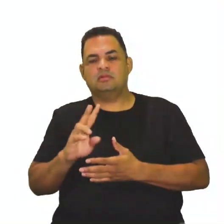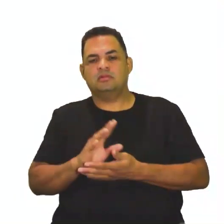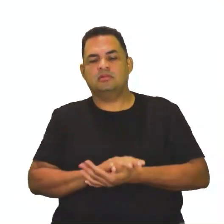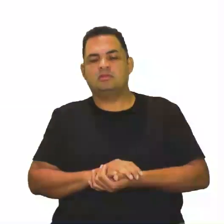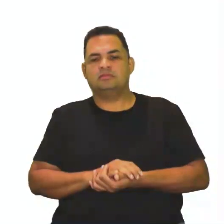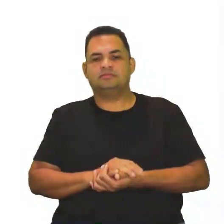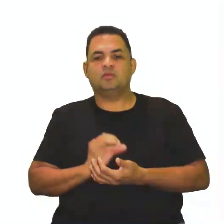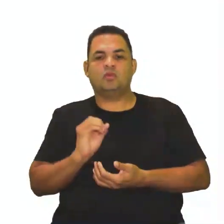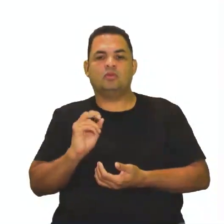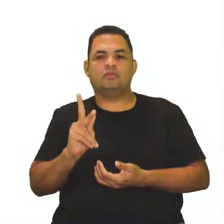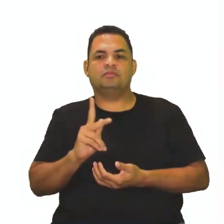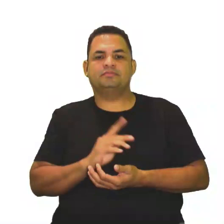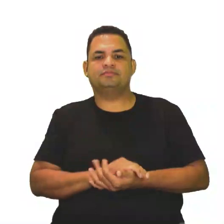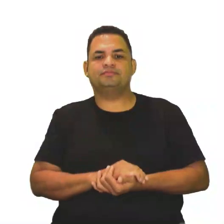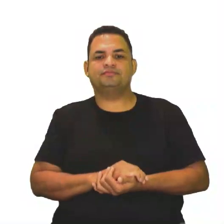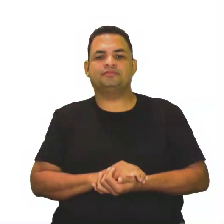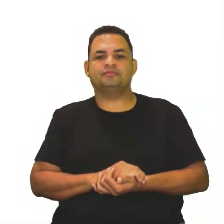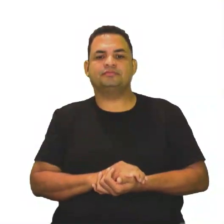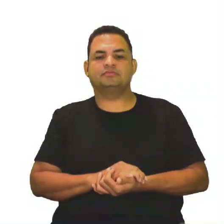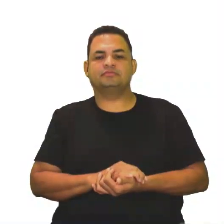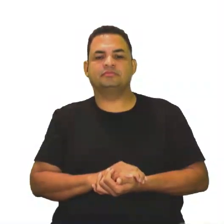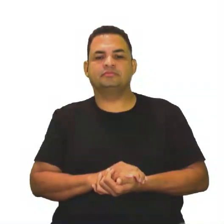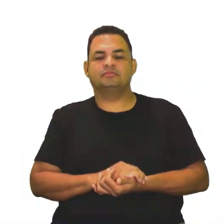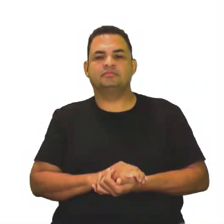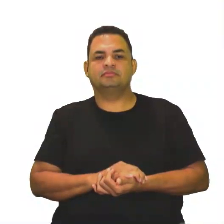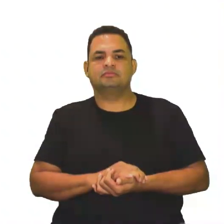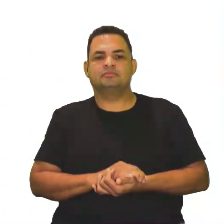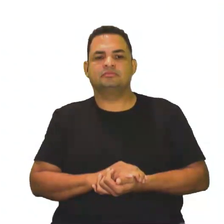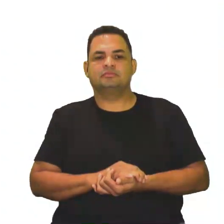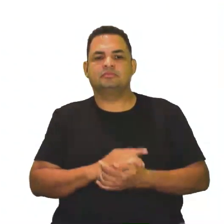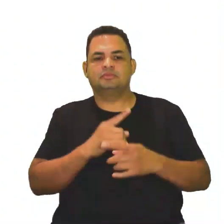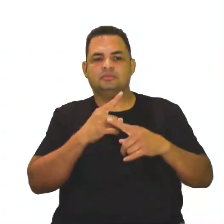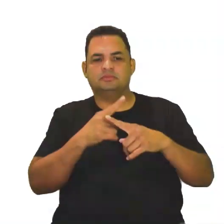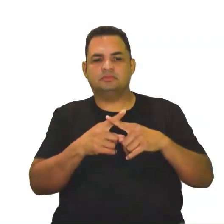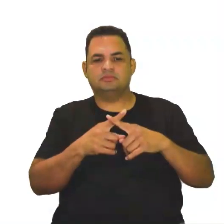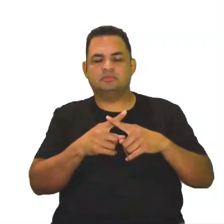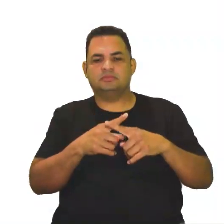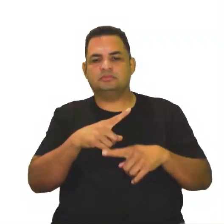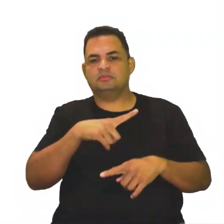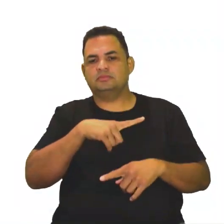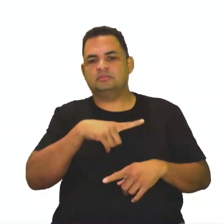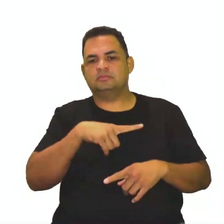alimenta, ok? Então, multiplicando aí, eu vou ter